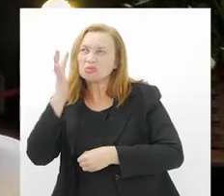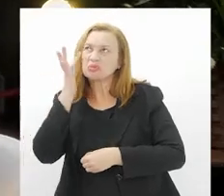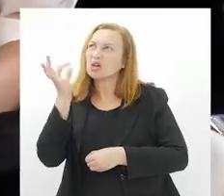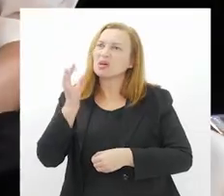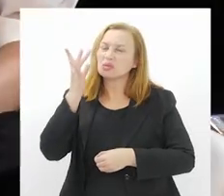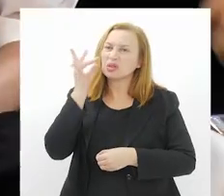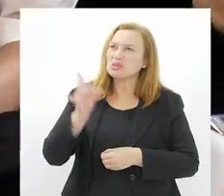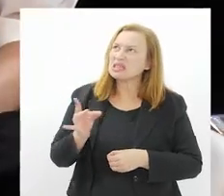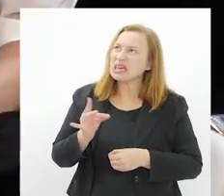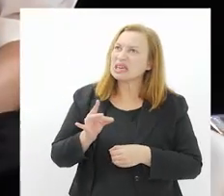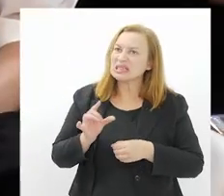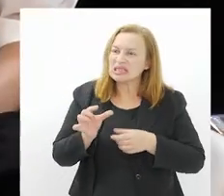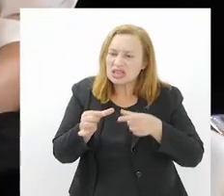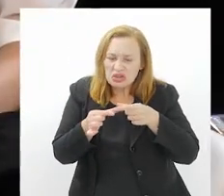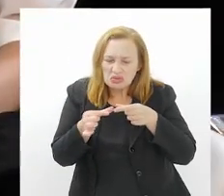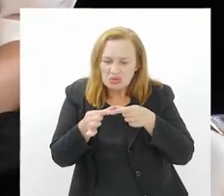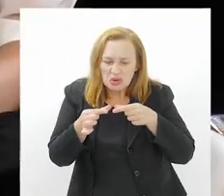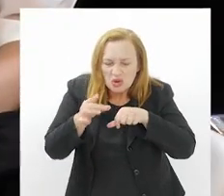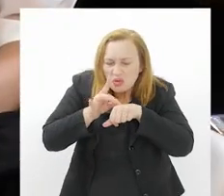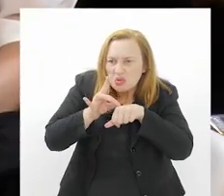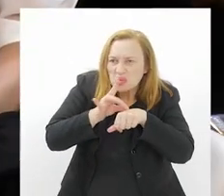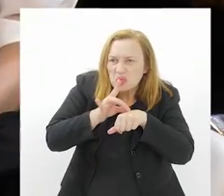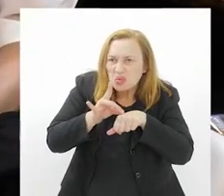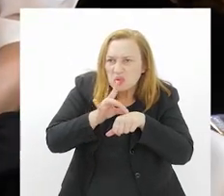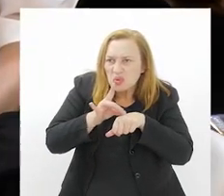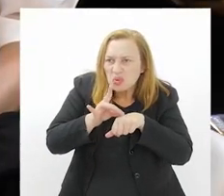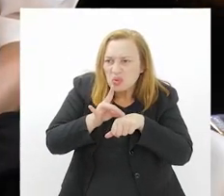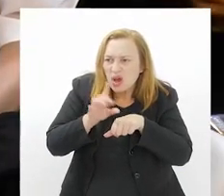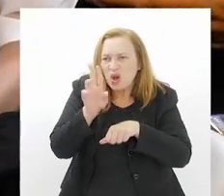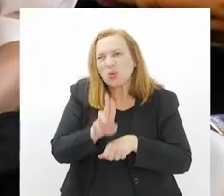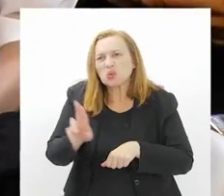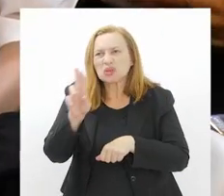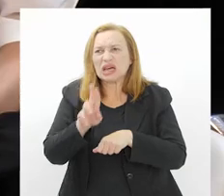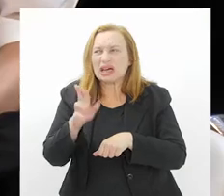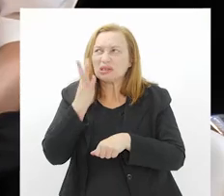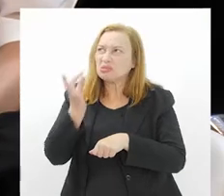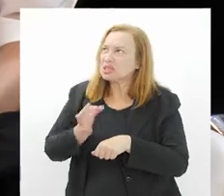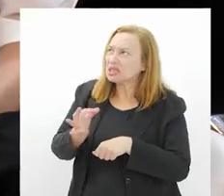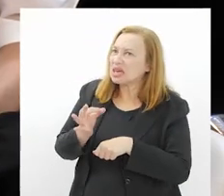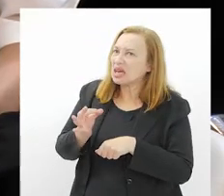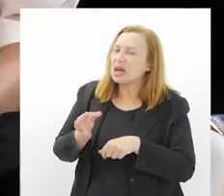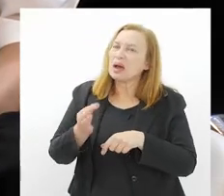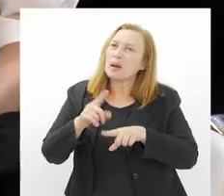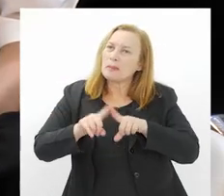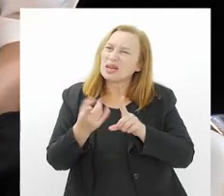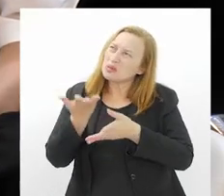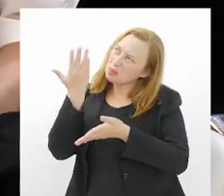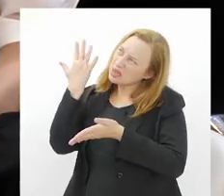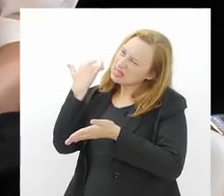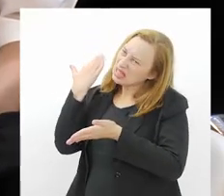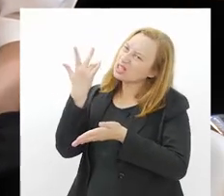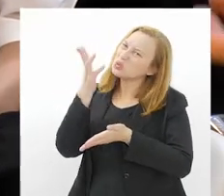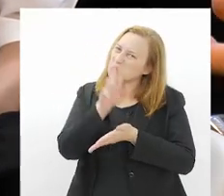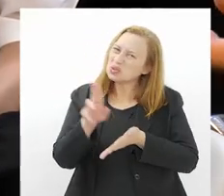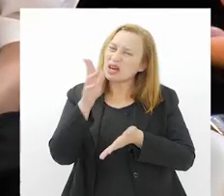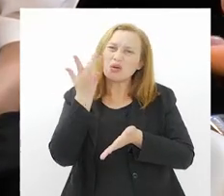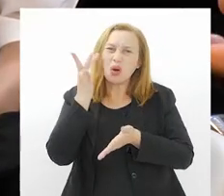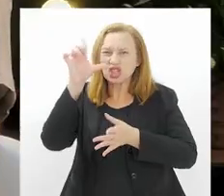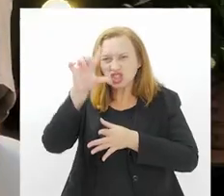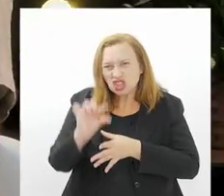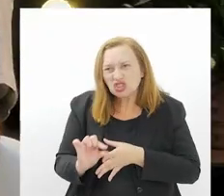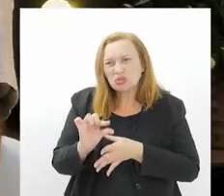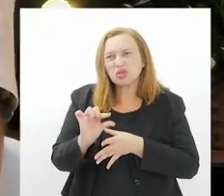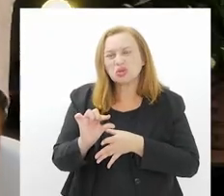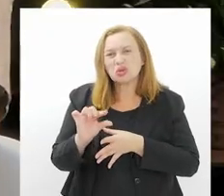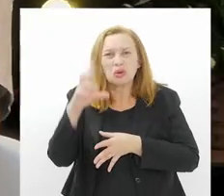Gasolina, diesel. Não sei se carvão ainda é muito usado, ainda é muito usado. É uns anos atrás, décadas anteriores, se utilizava muito,